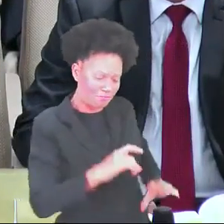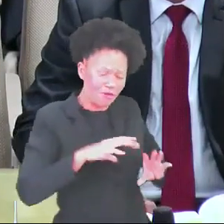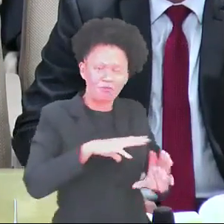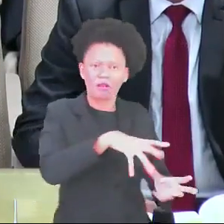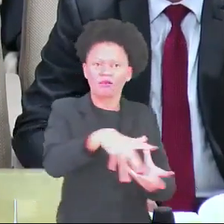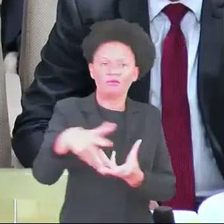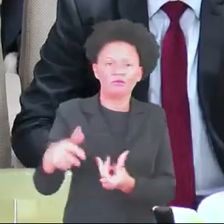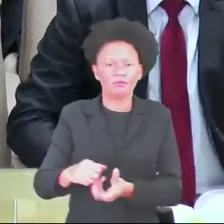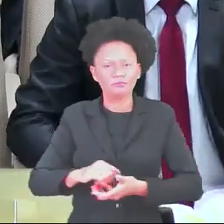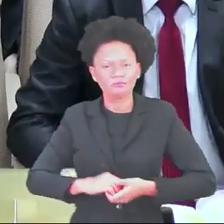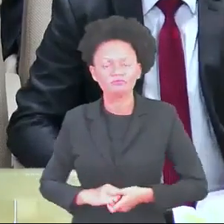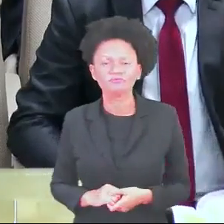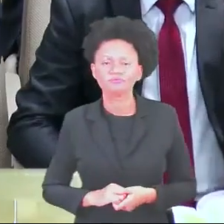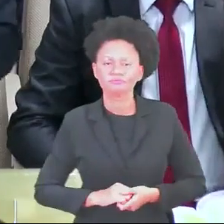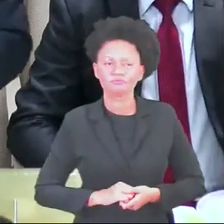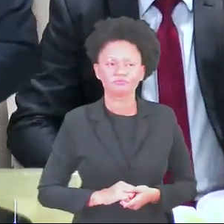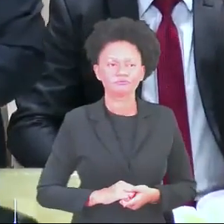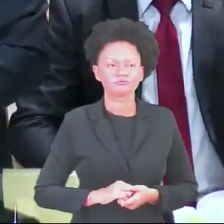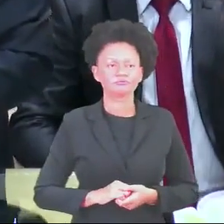terra.